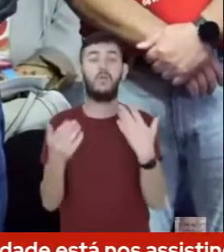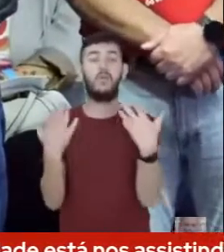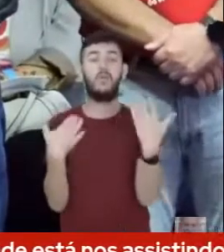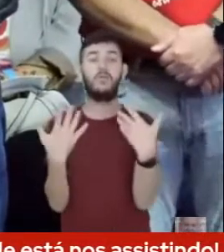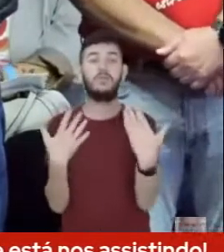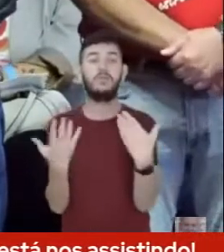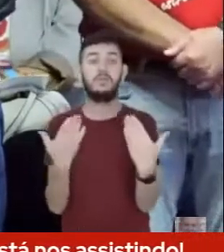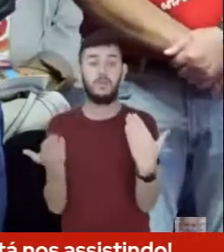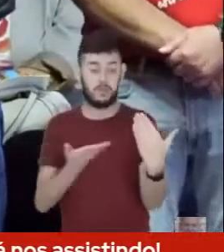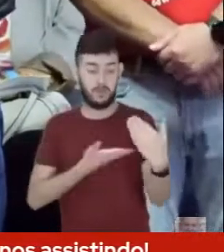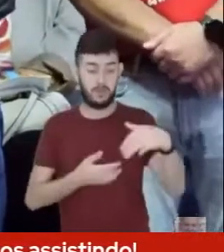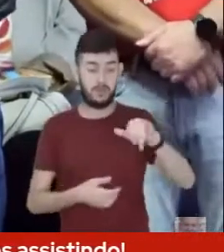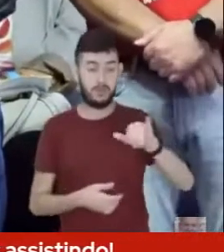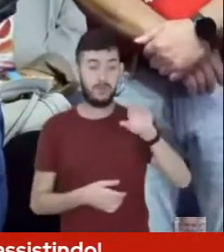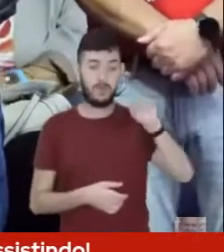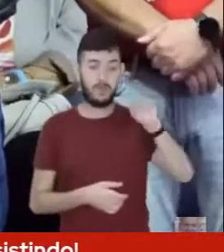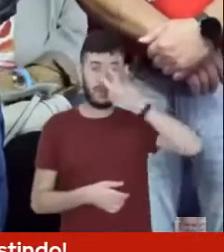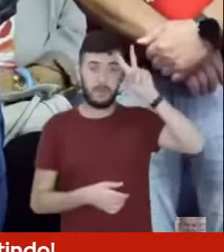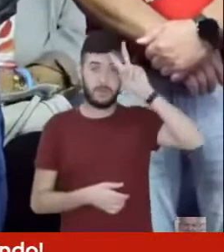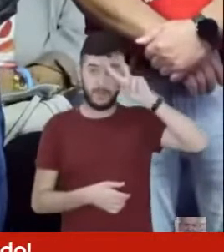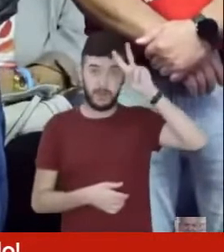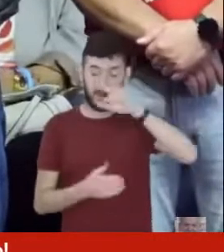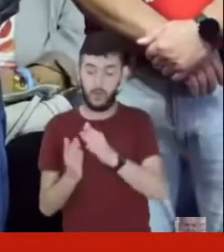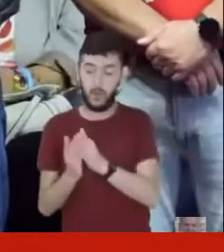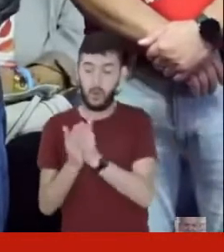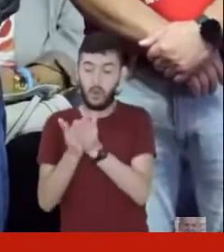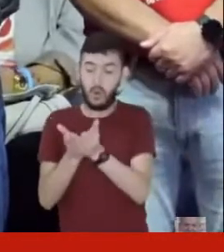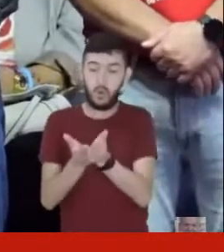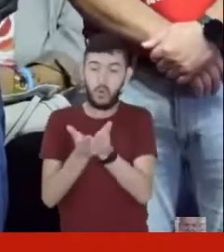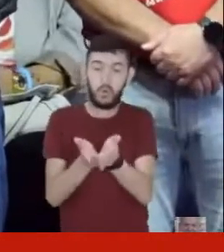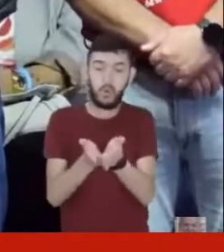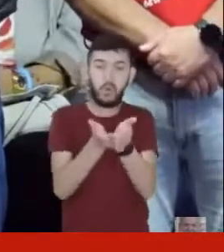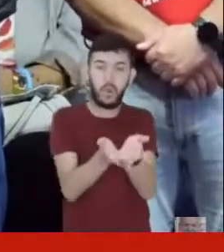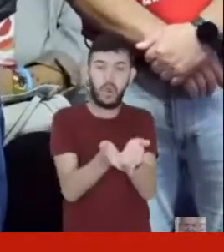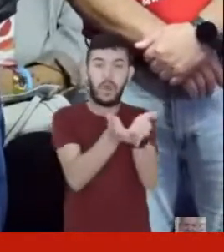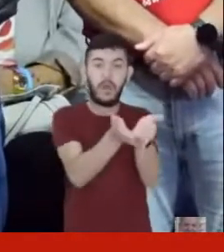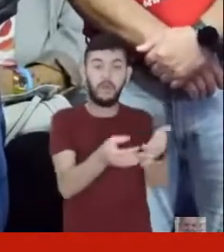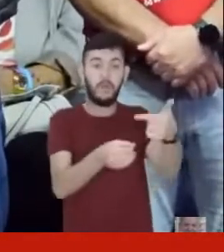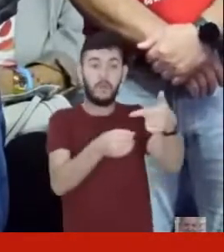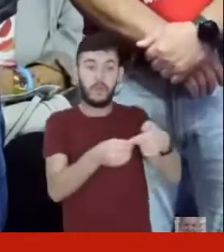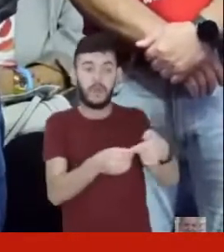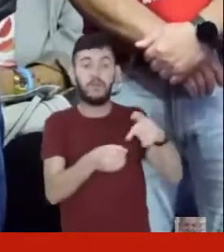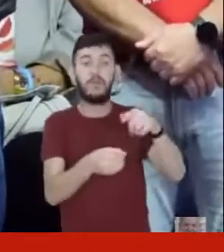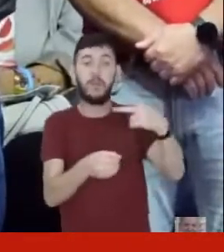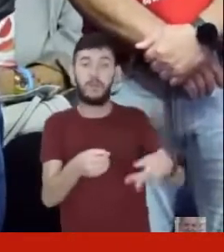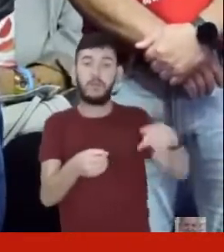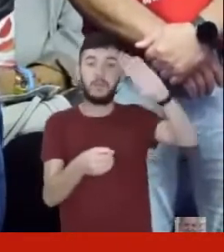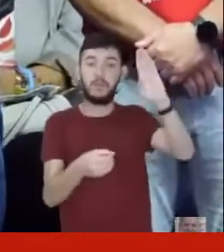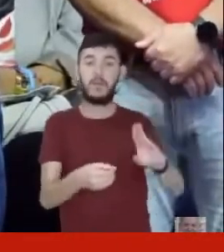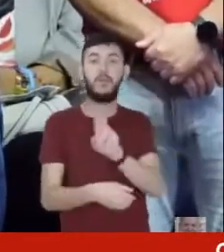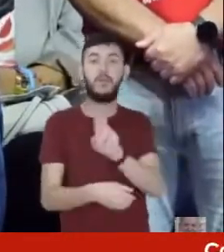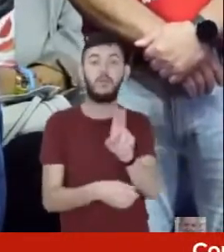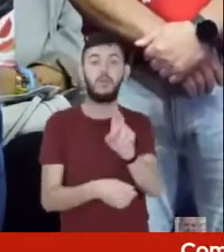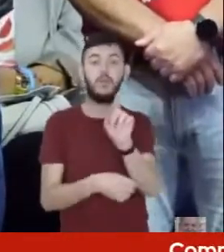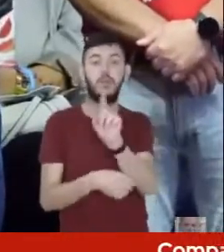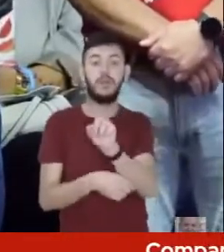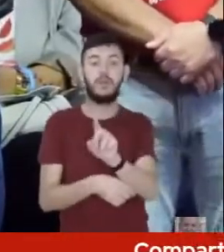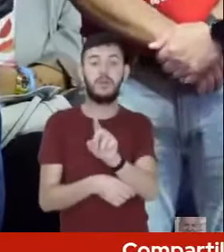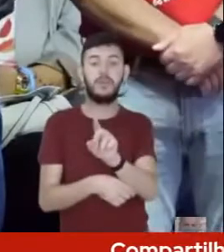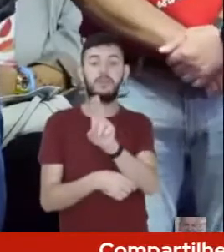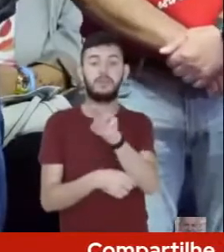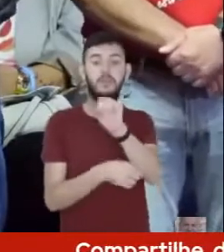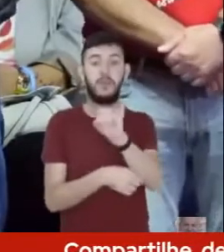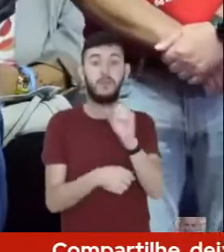que nós temos no Brasil, o navio Zumbi dos Palmares, foi construído ali no Atlântico Sul, em